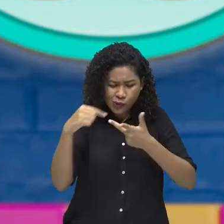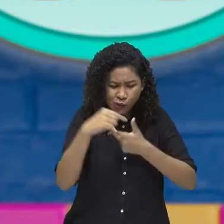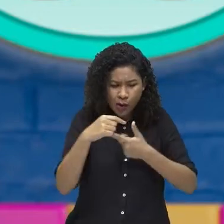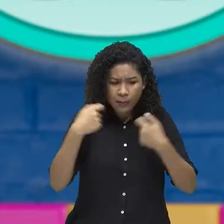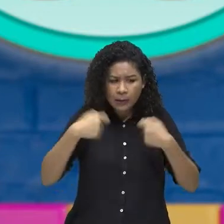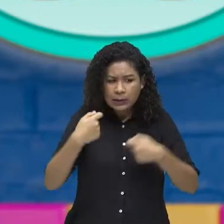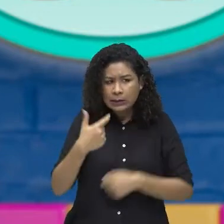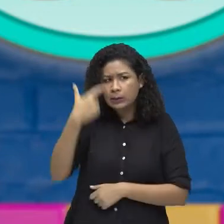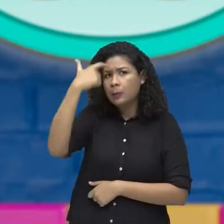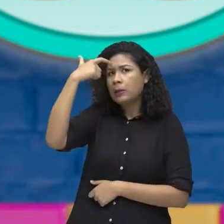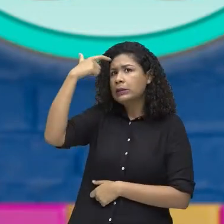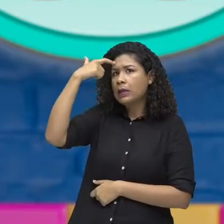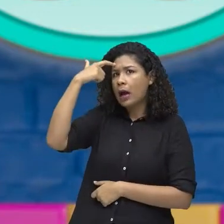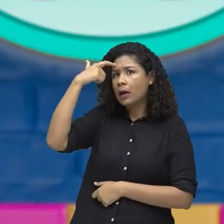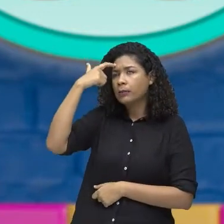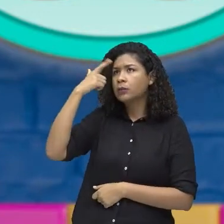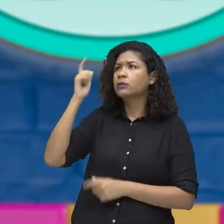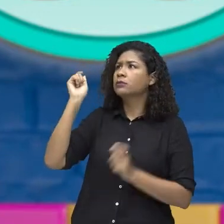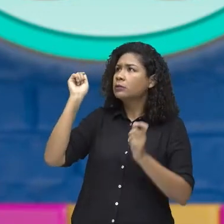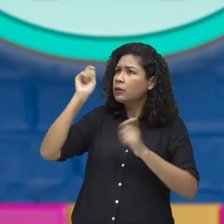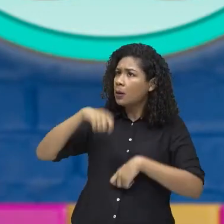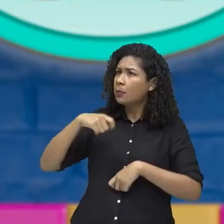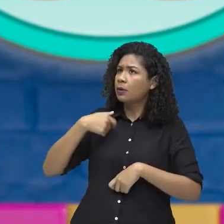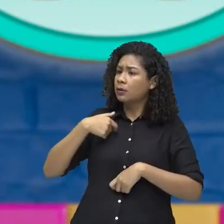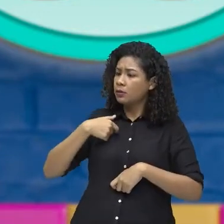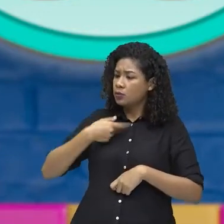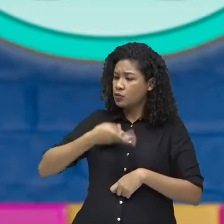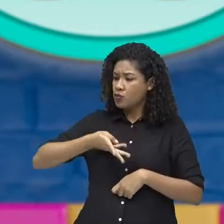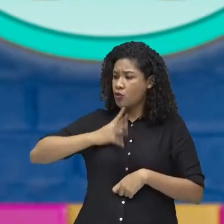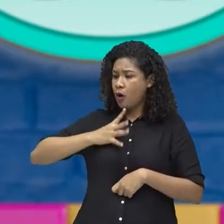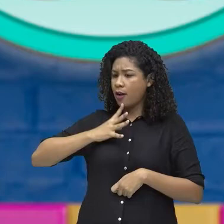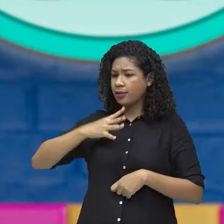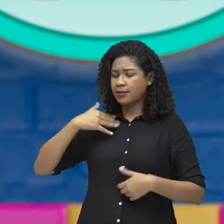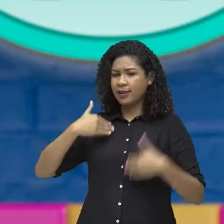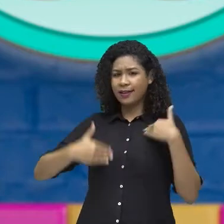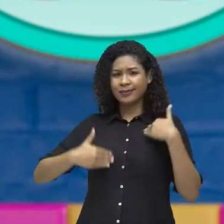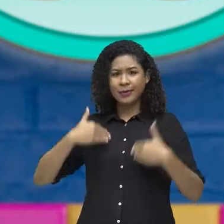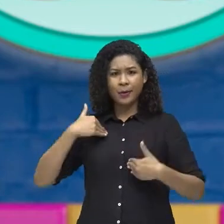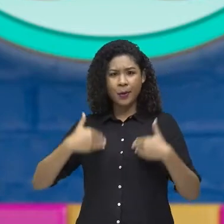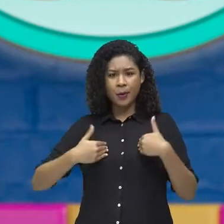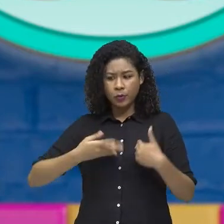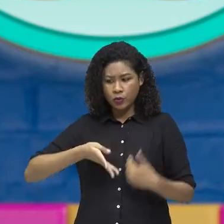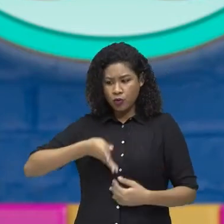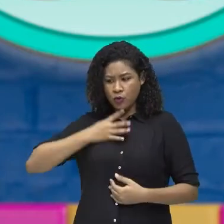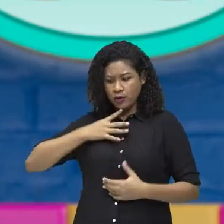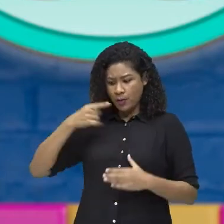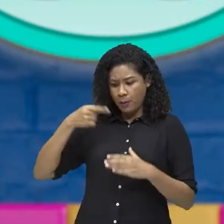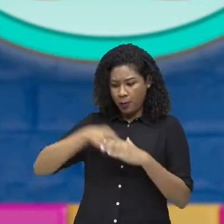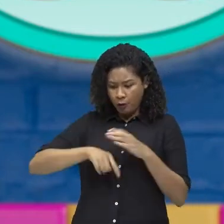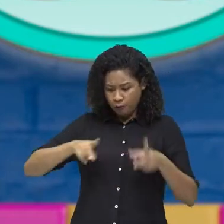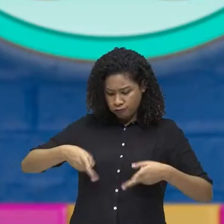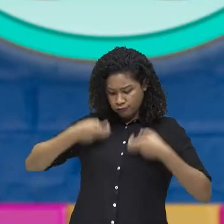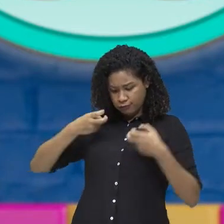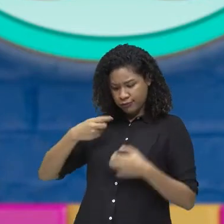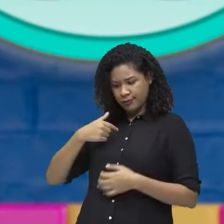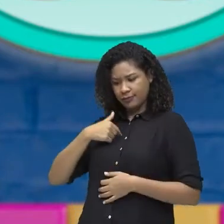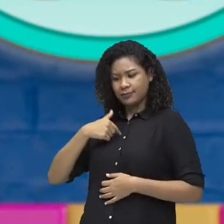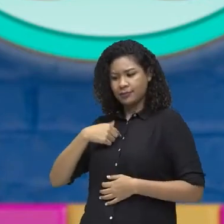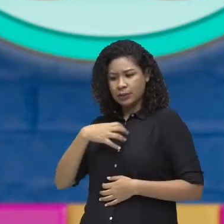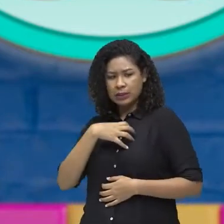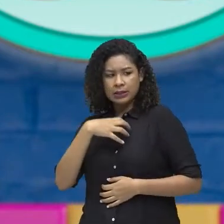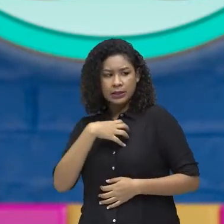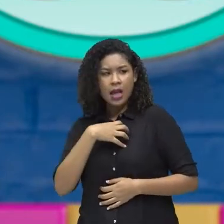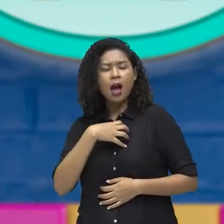também vão nos aproximar do aspecto do autoconhecimento. Na feita que eu consigo reconhecer, compreender as coisas que eu sinto,